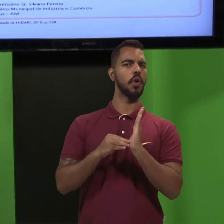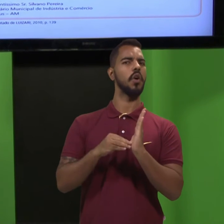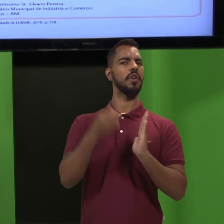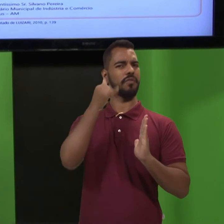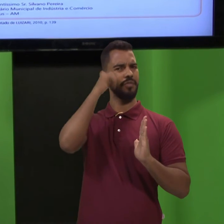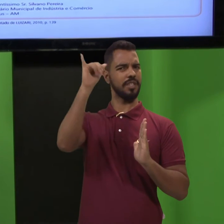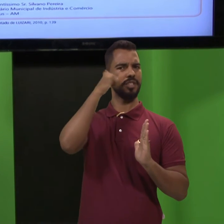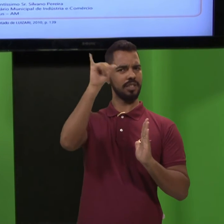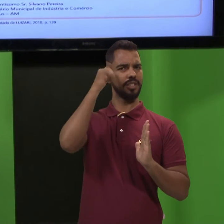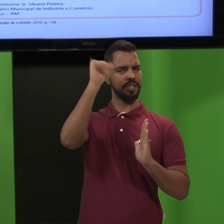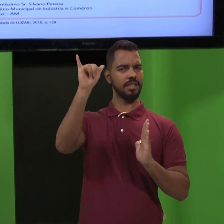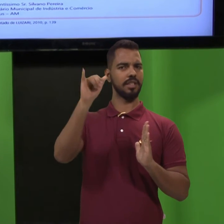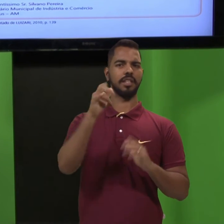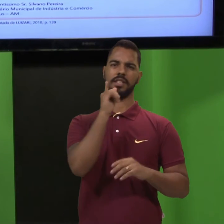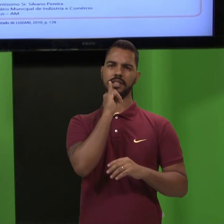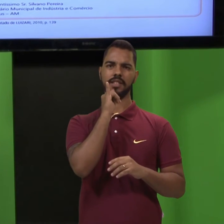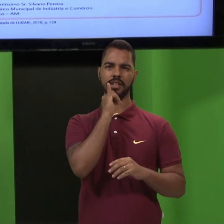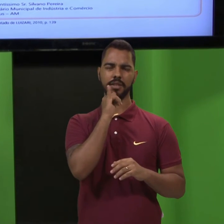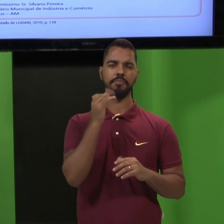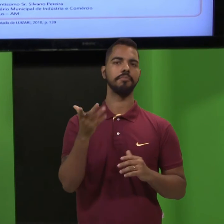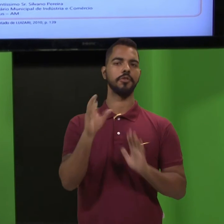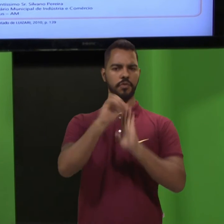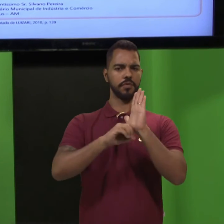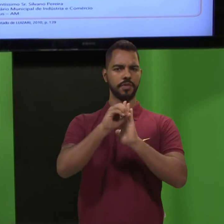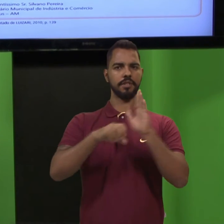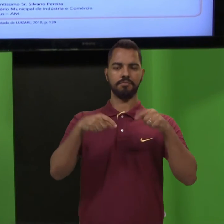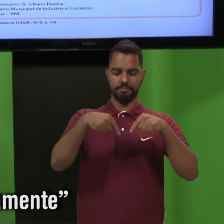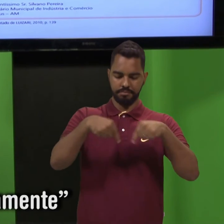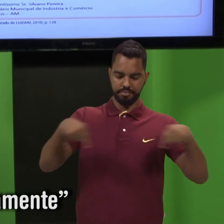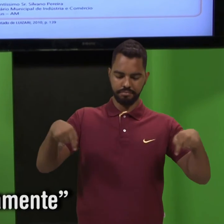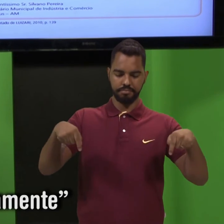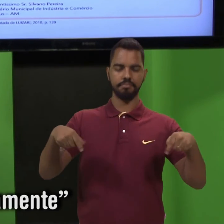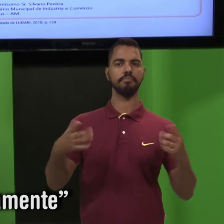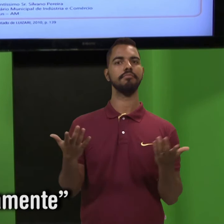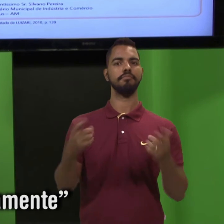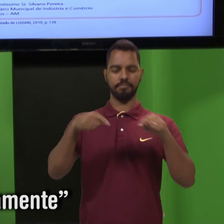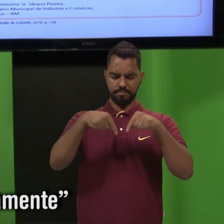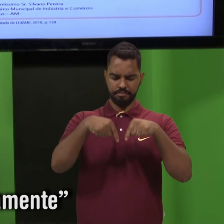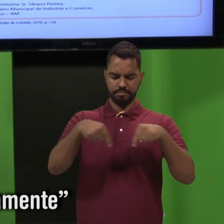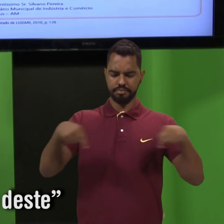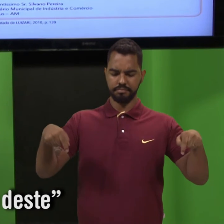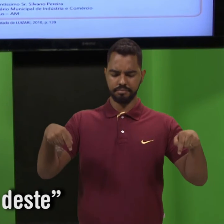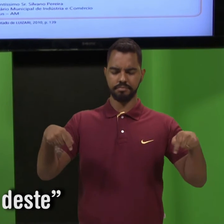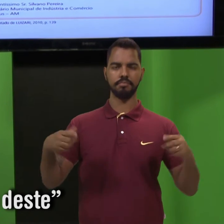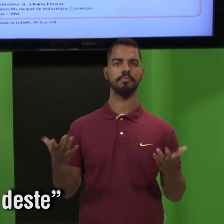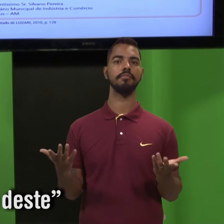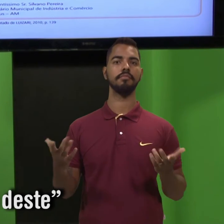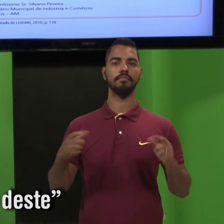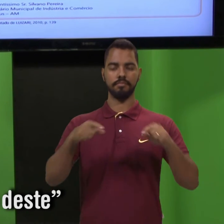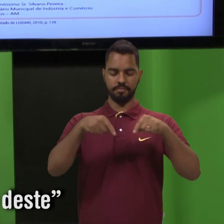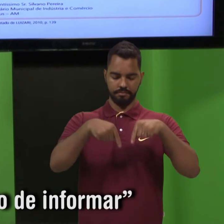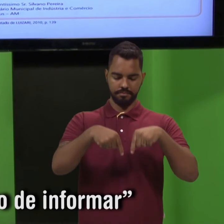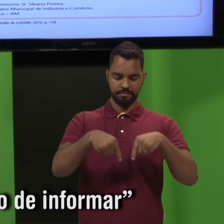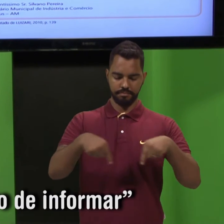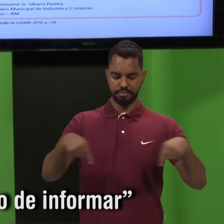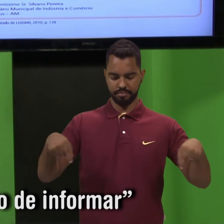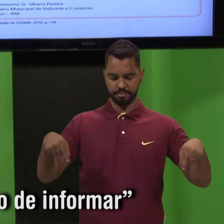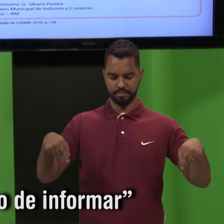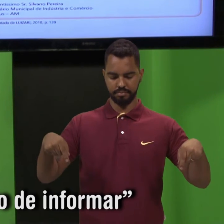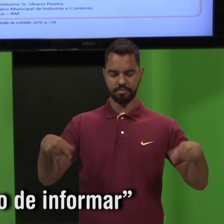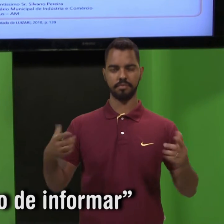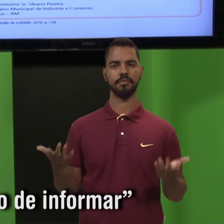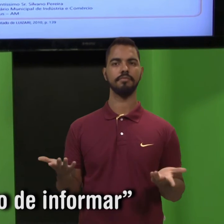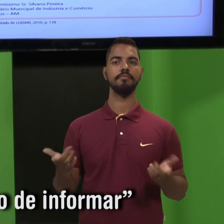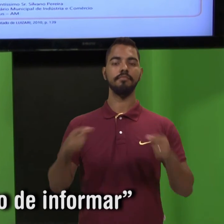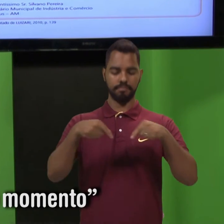evite expressões como muito respeitosamente, venho por meio deste, tenho o presente objetivo de informar, sem mais